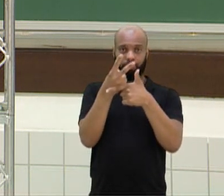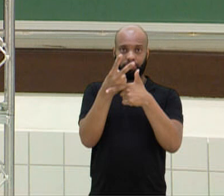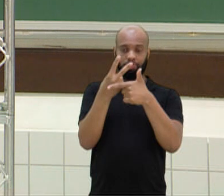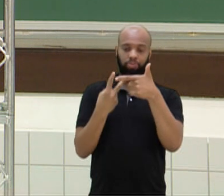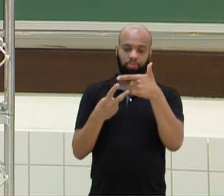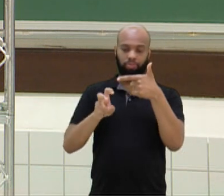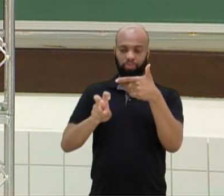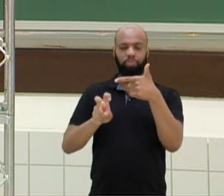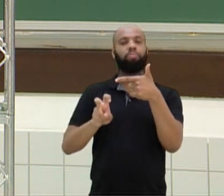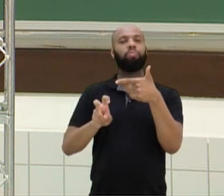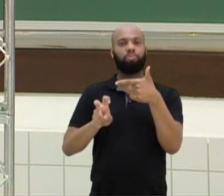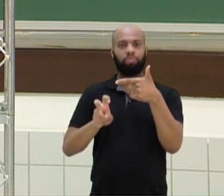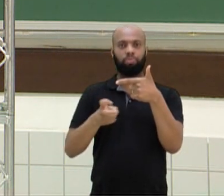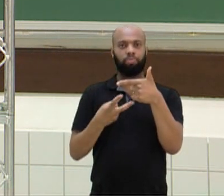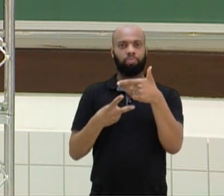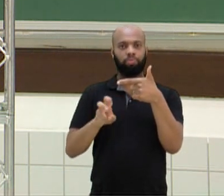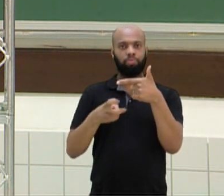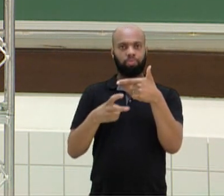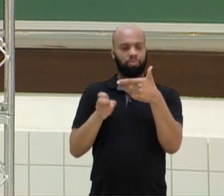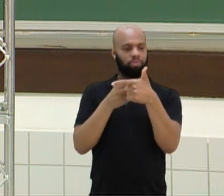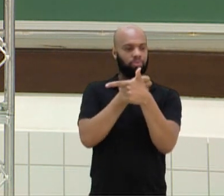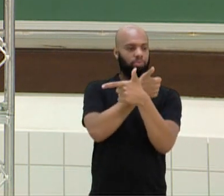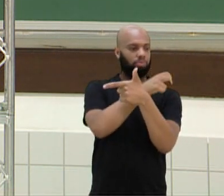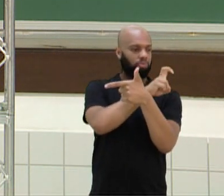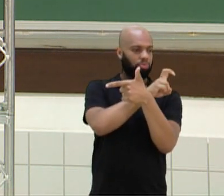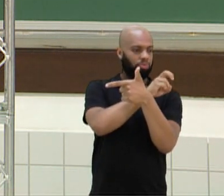2. Divide em cima e embaixo por 2.